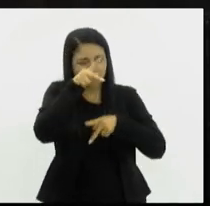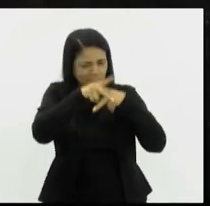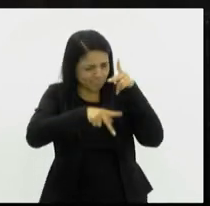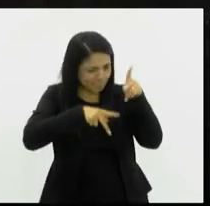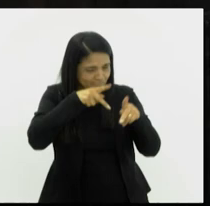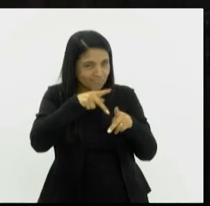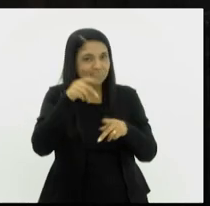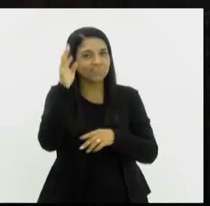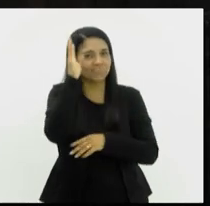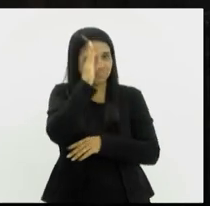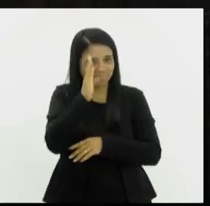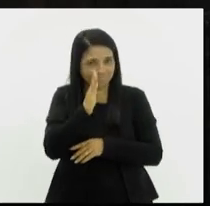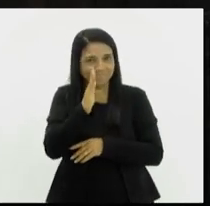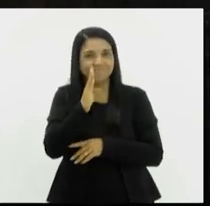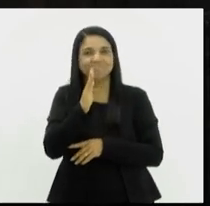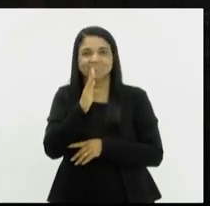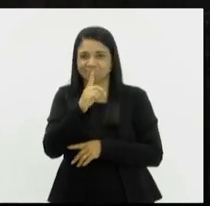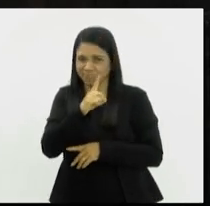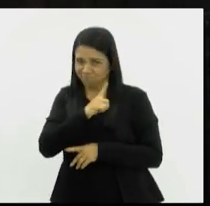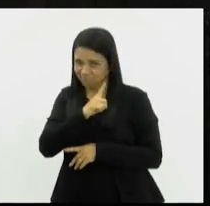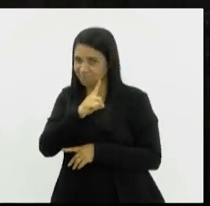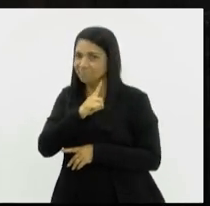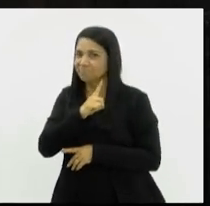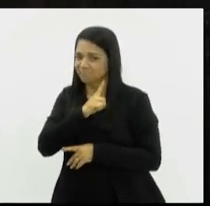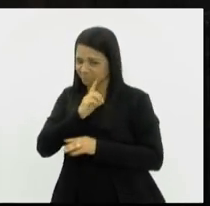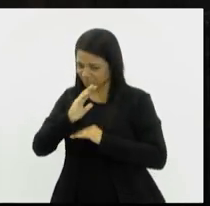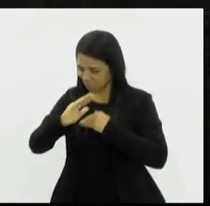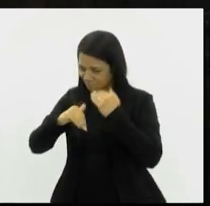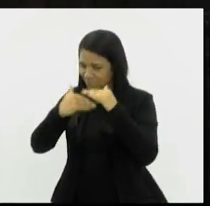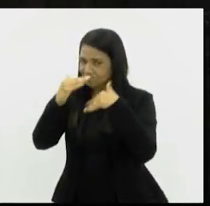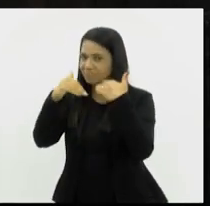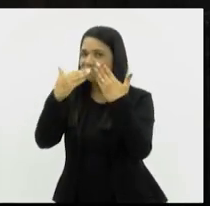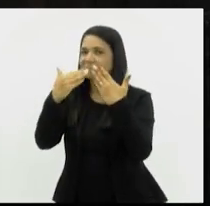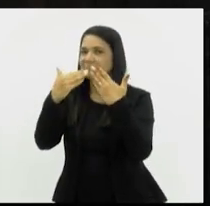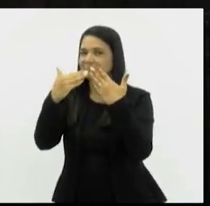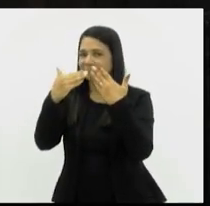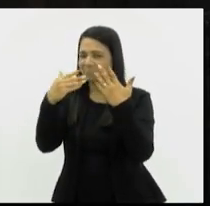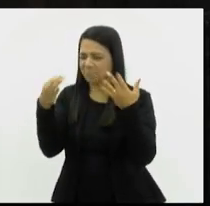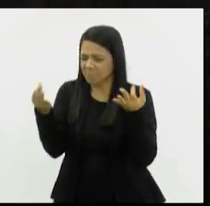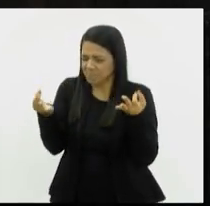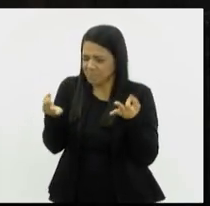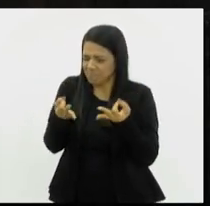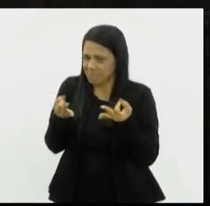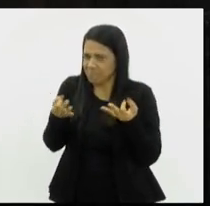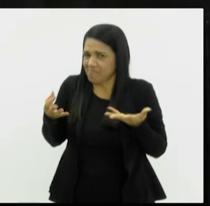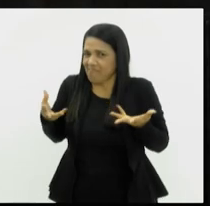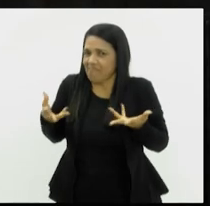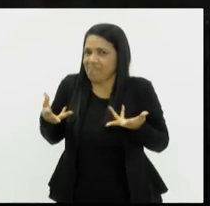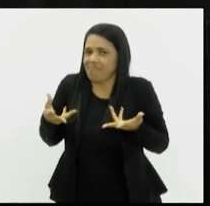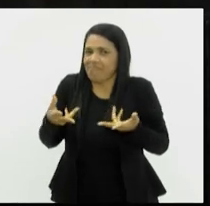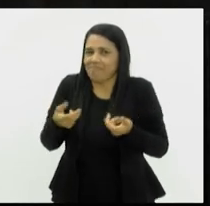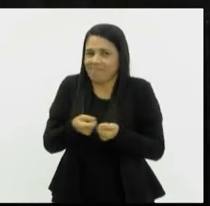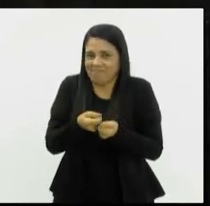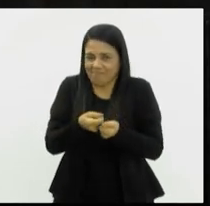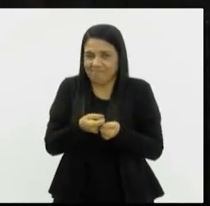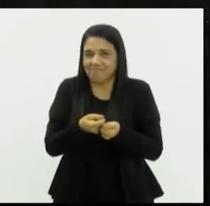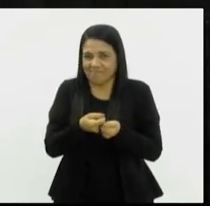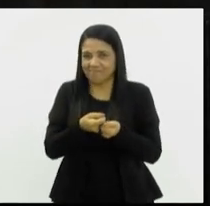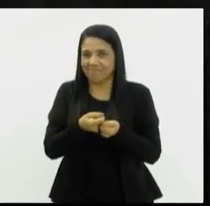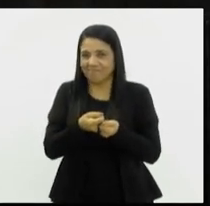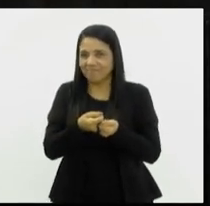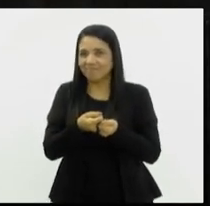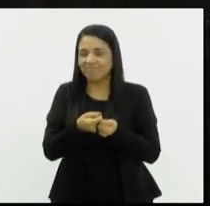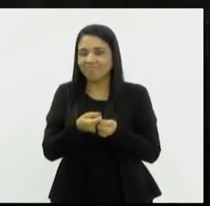brasileiro assimilou e desenvolve com grande qualidade. Então, estou aqui